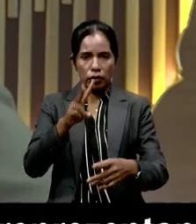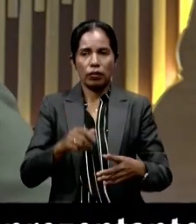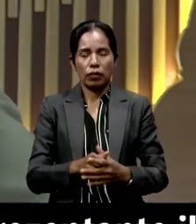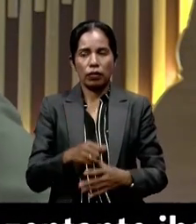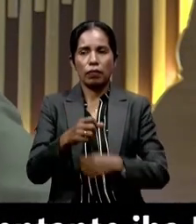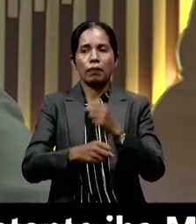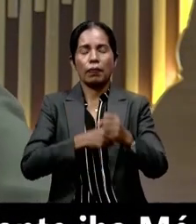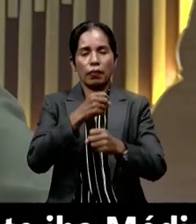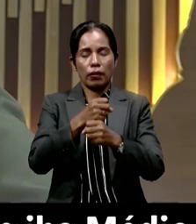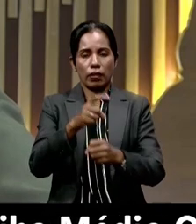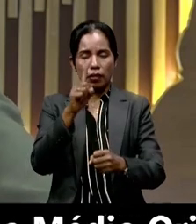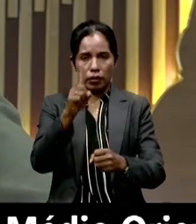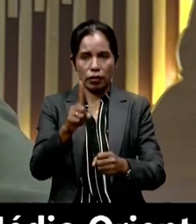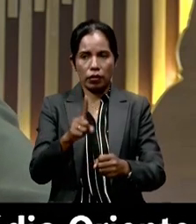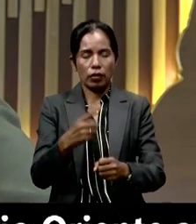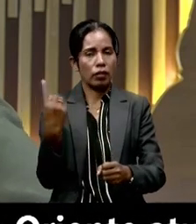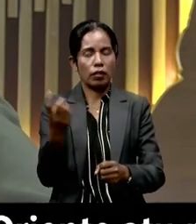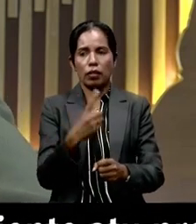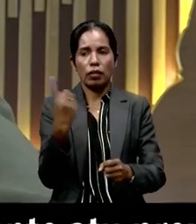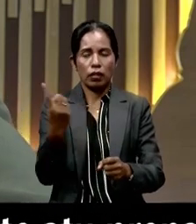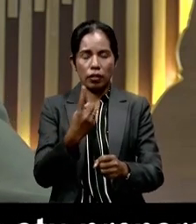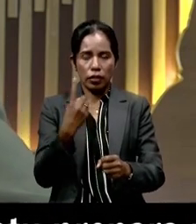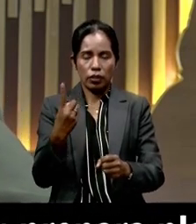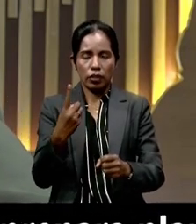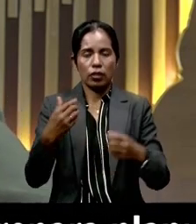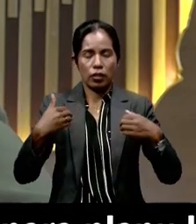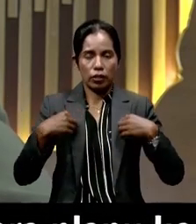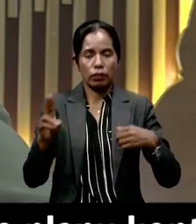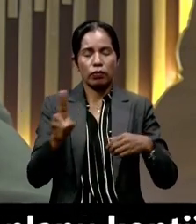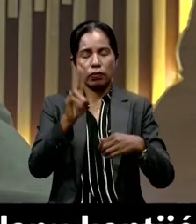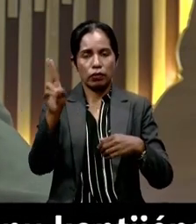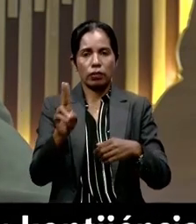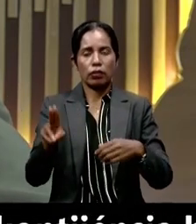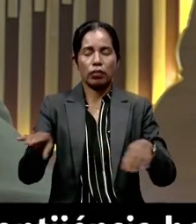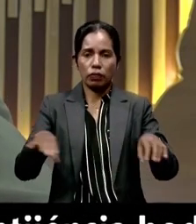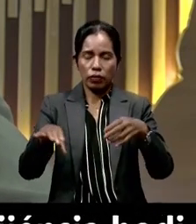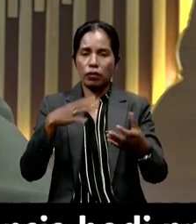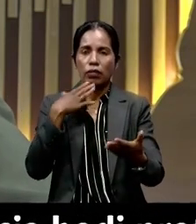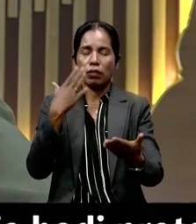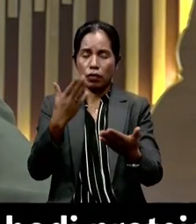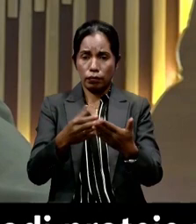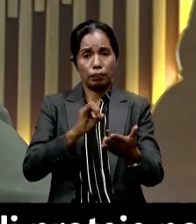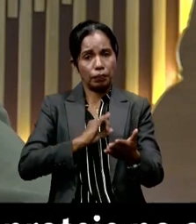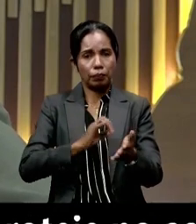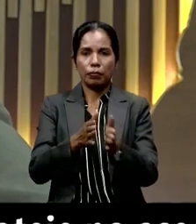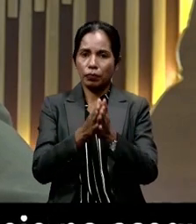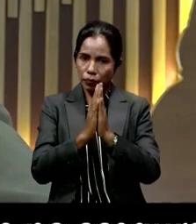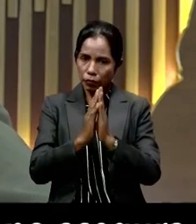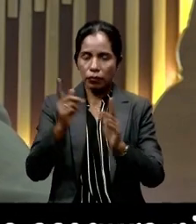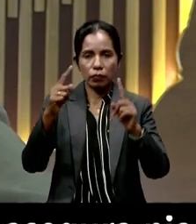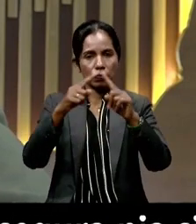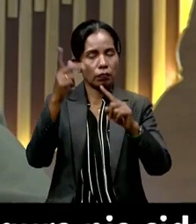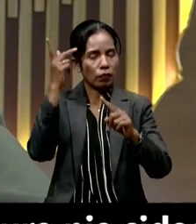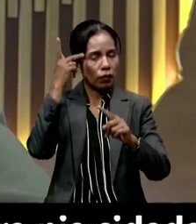Tinha ir a minha larga, mas não é deito, lá ia haver gestão e daquele dia, do nível, a uso deito para primeiro-ministro,